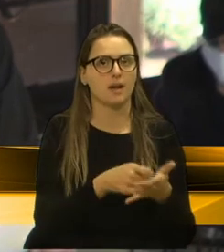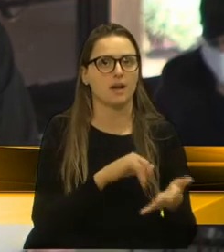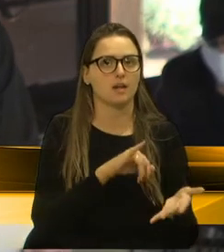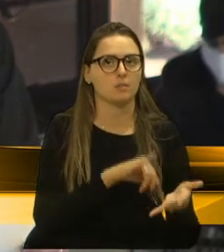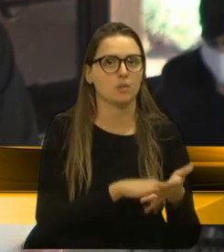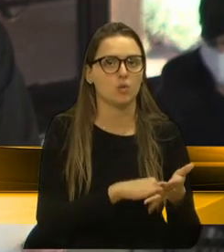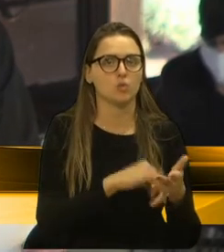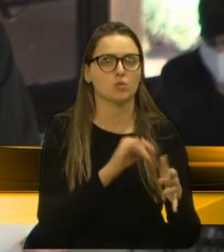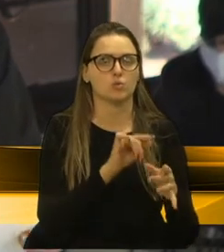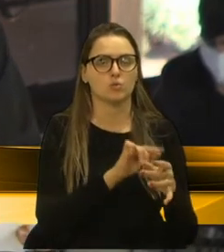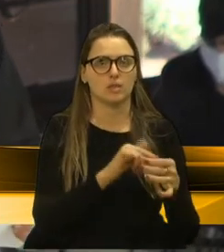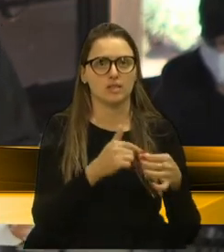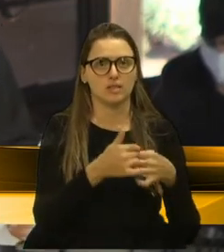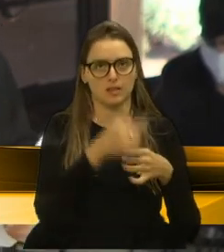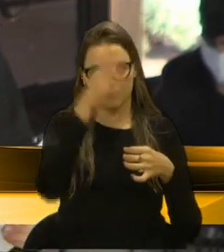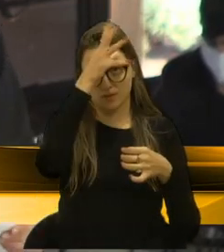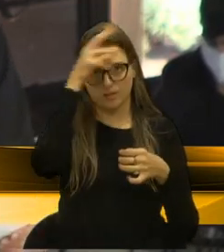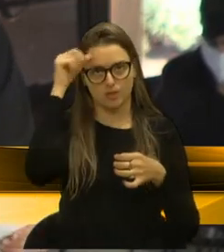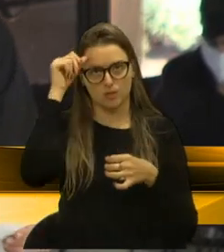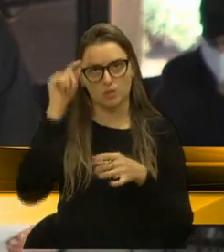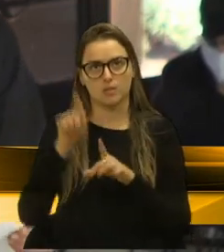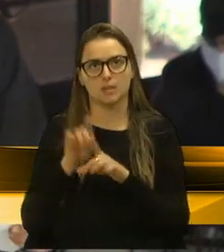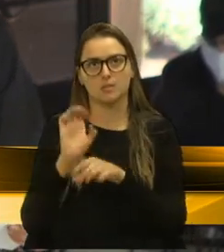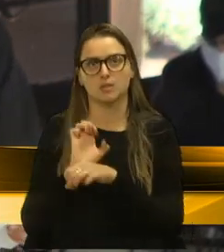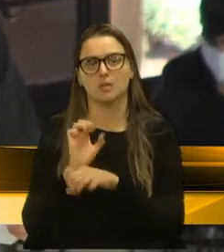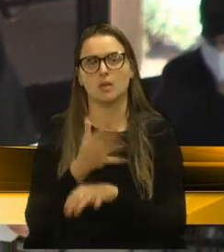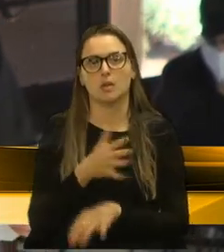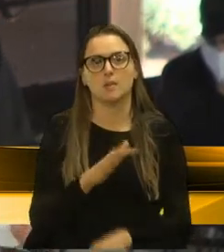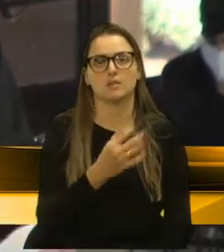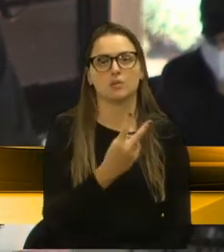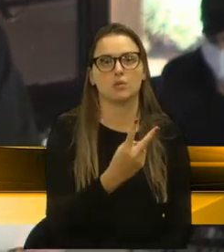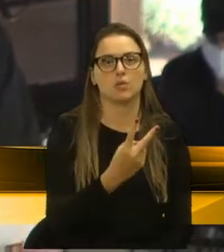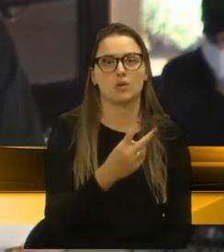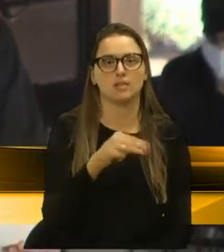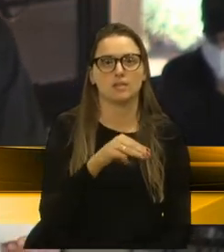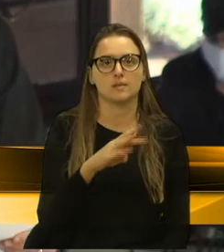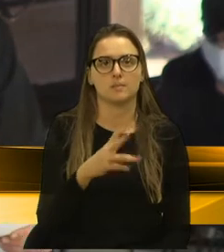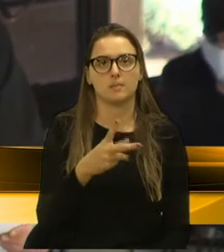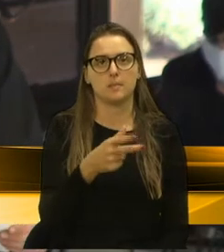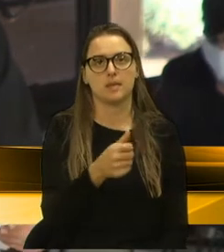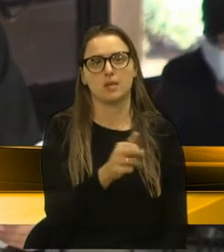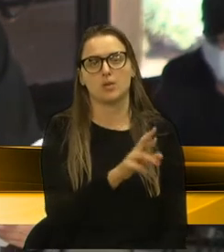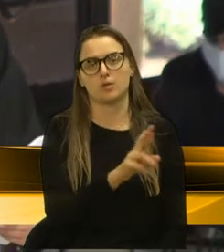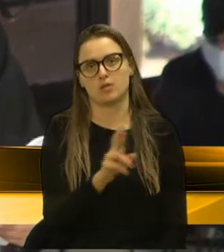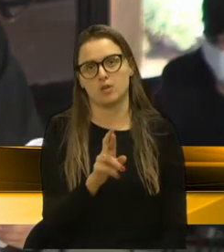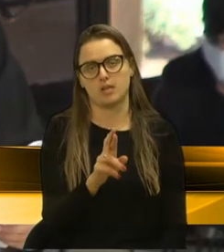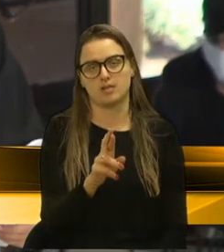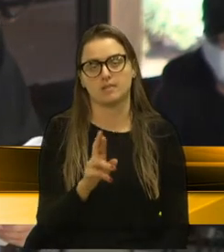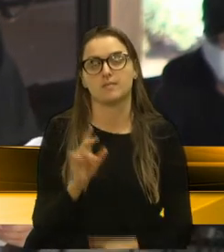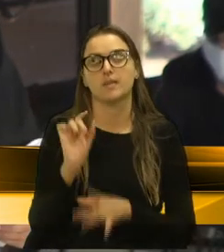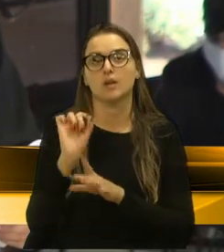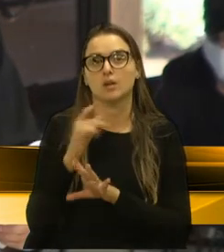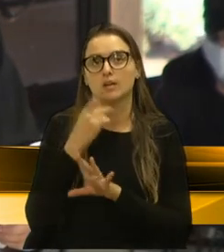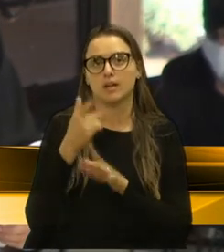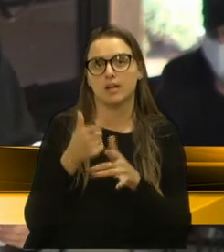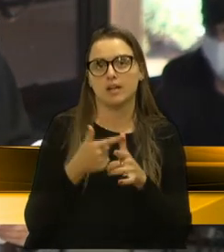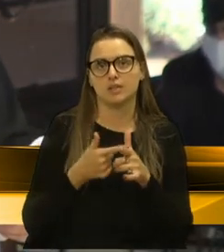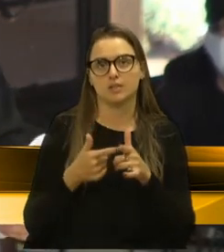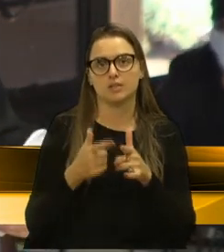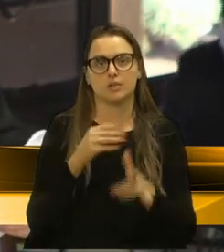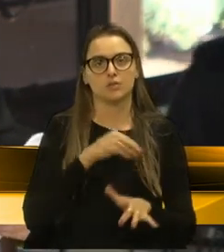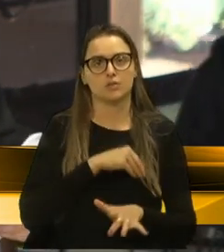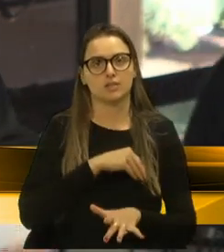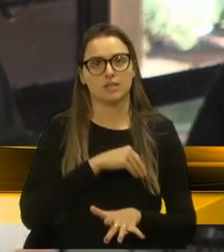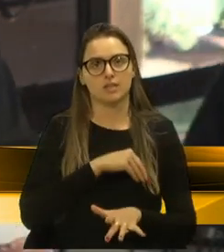estaduais, num valor aproximado de 2,5 milhões. De acordo com ele, o parcelamento de salários está